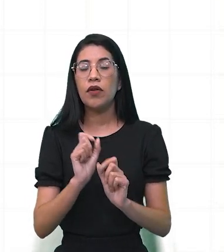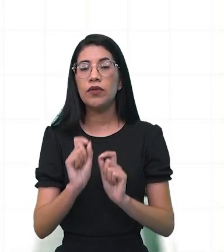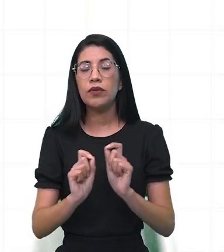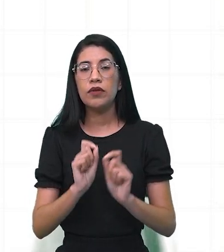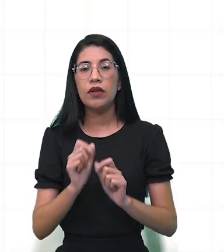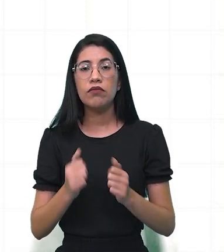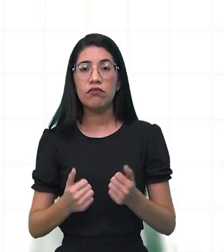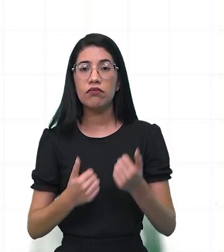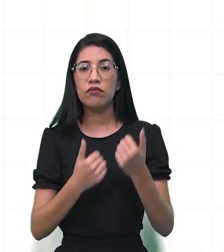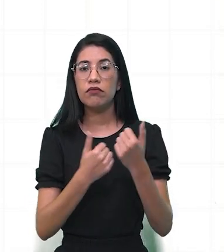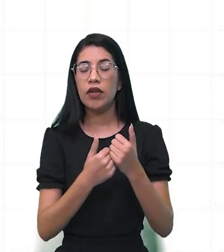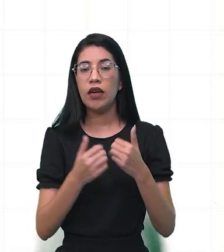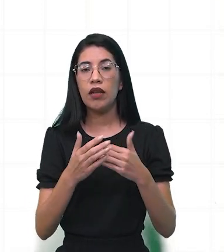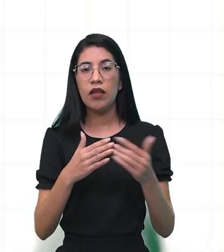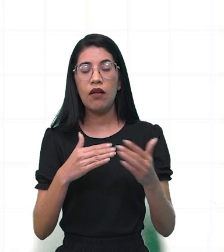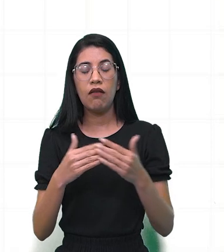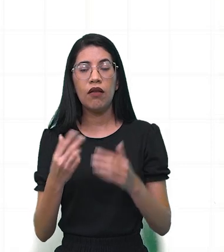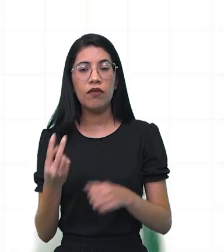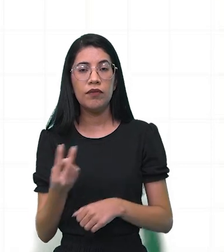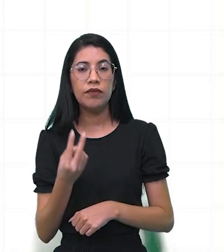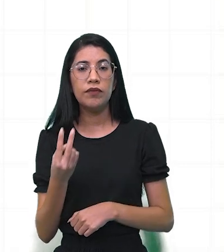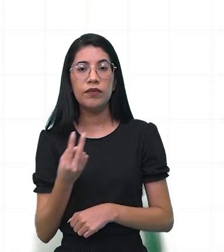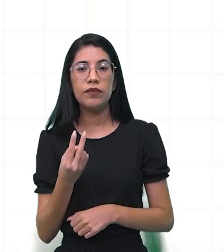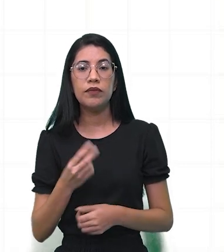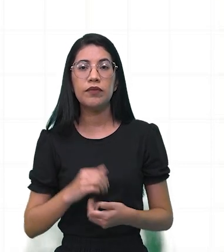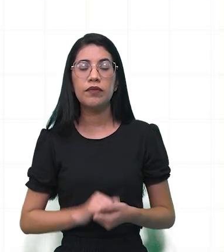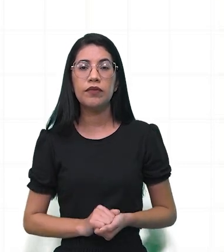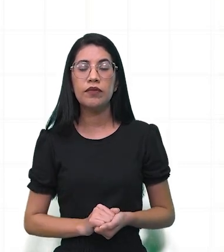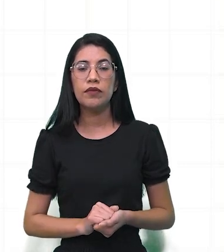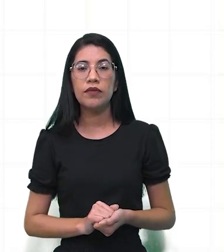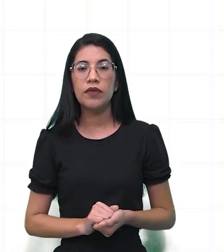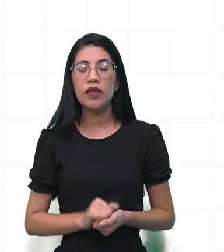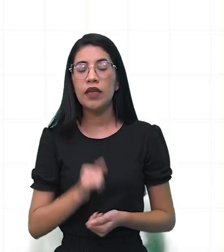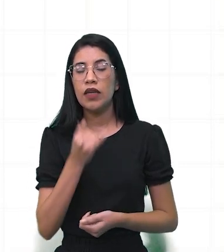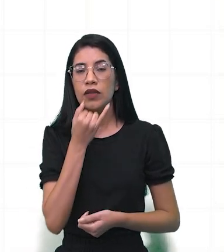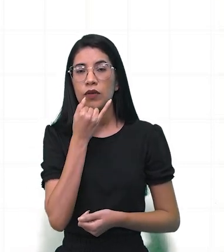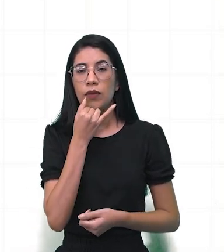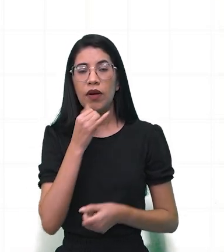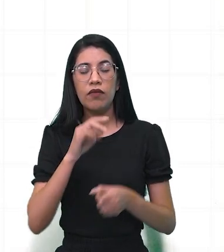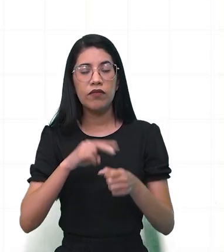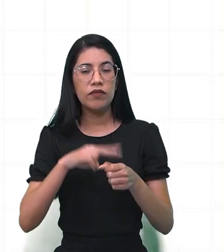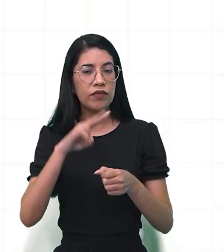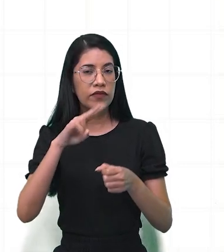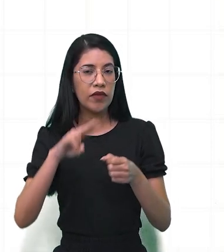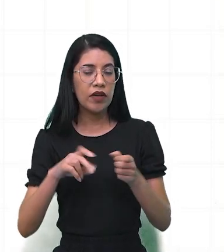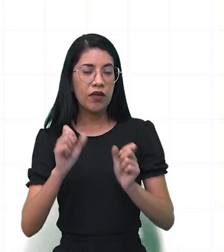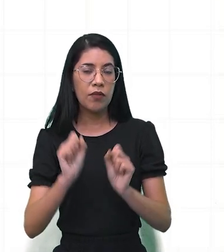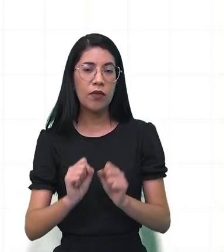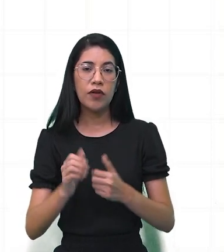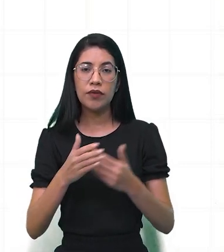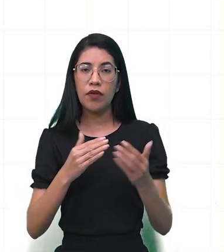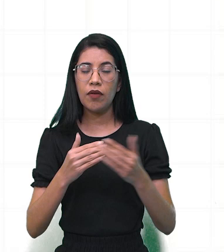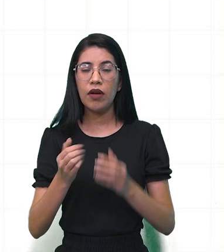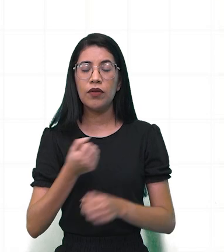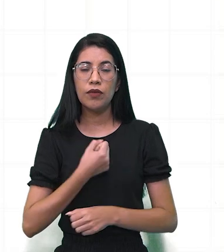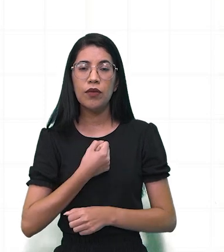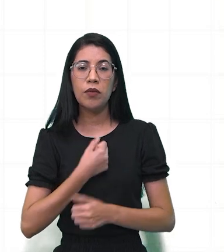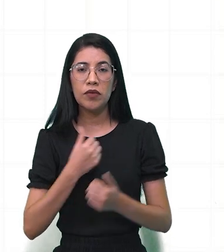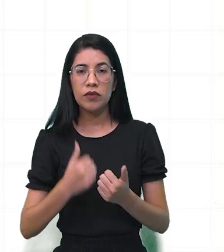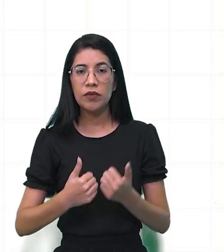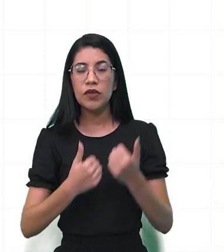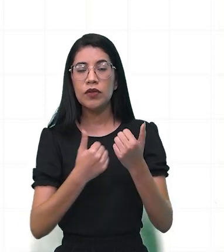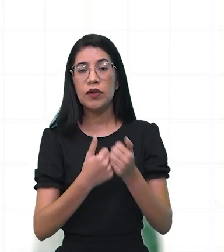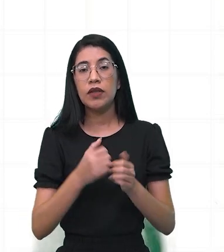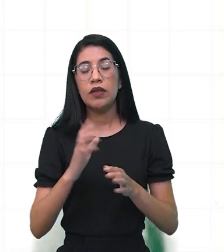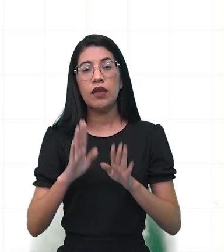assumir quaisquer, essas incógnitas não, essas variáveis, né, elas podem assumir quaisquer valores